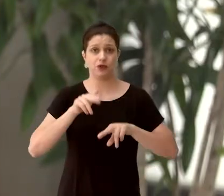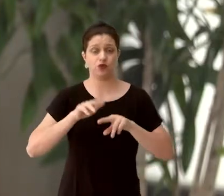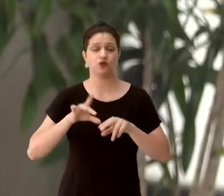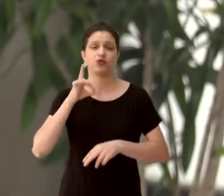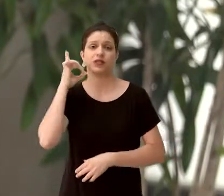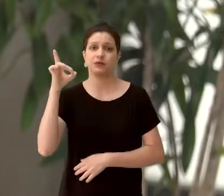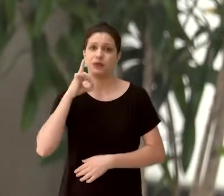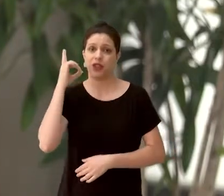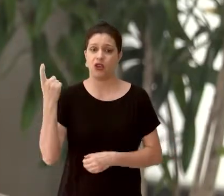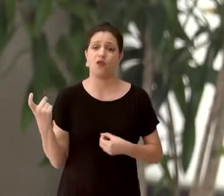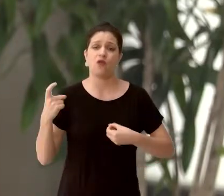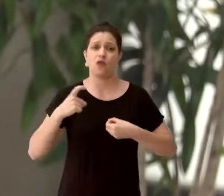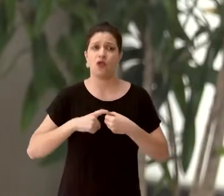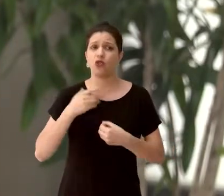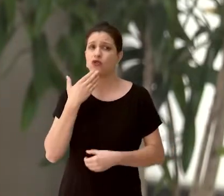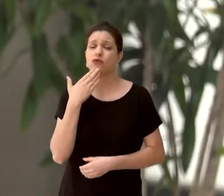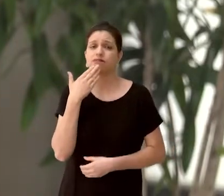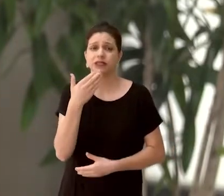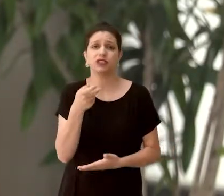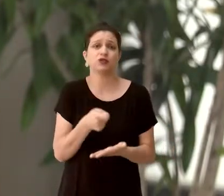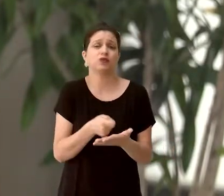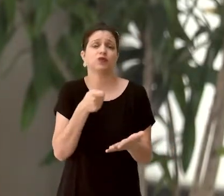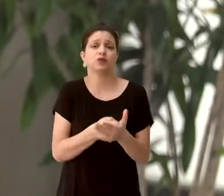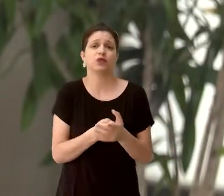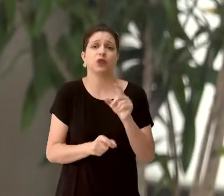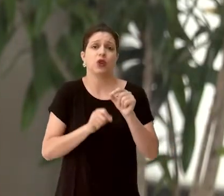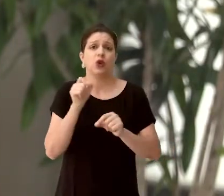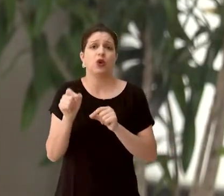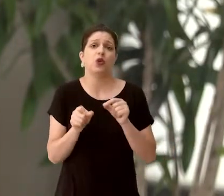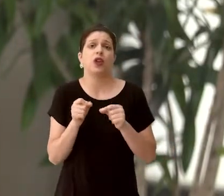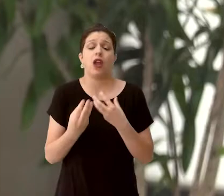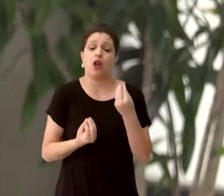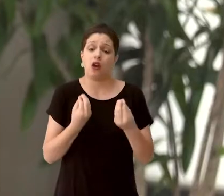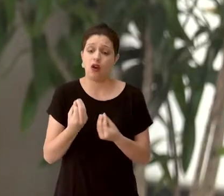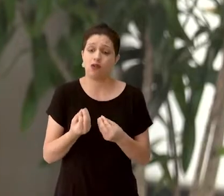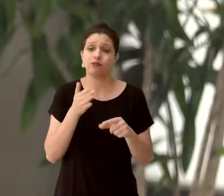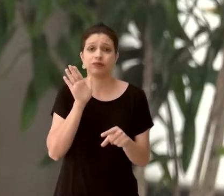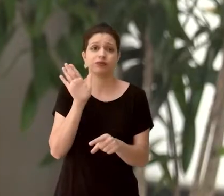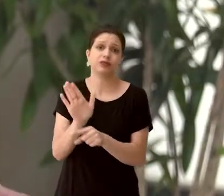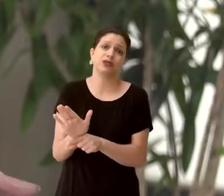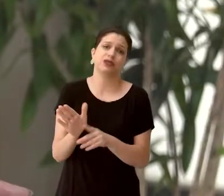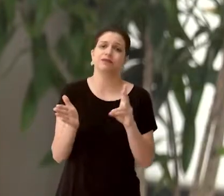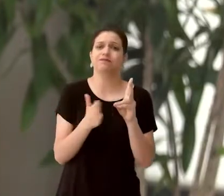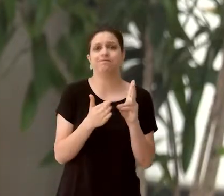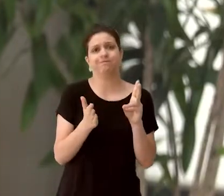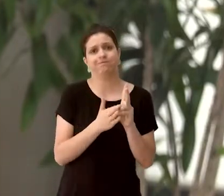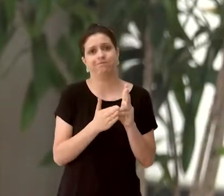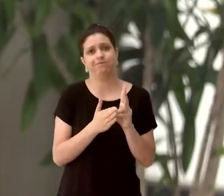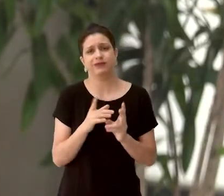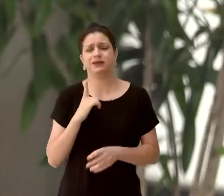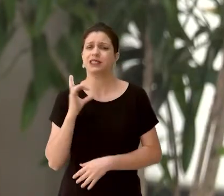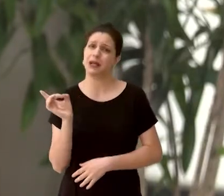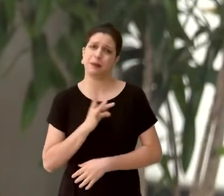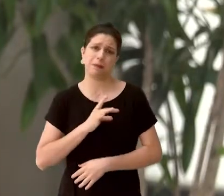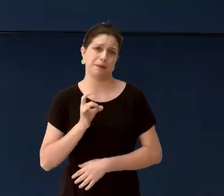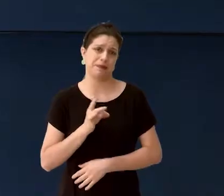agravou. Em junho, os parlamentares voltaram a cobrar medidas efetivas contra os impactos da doença.